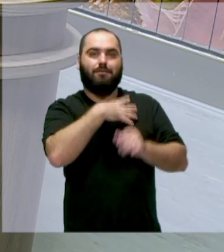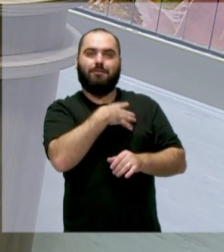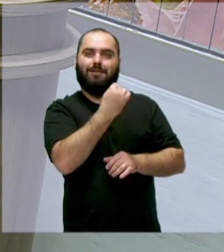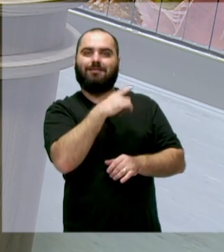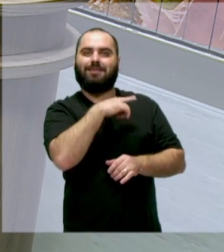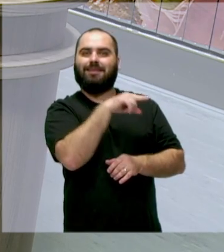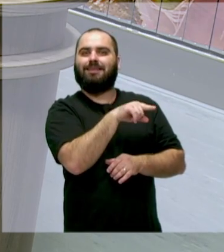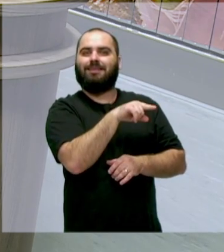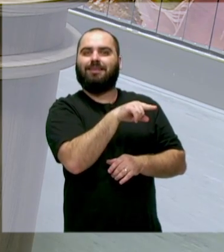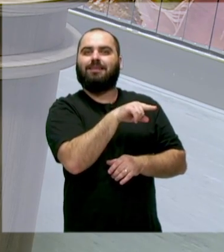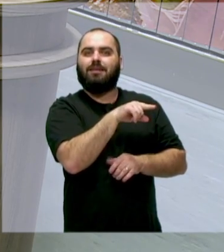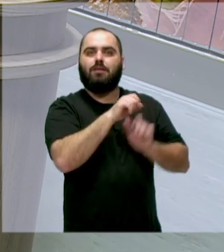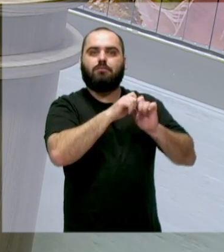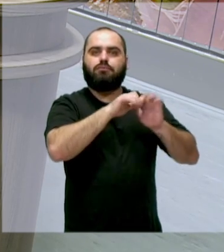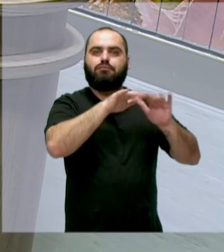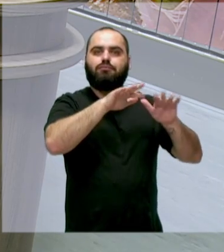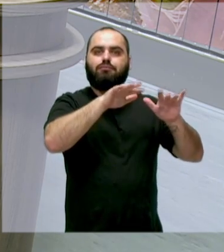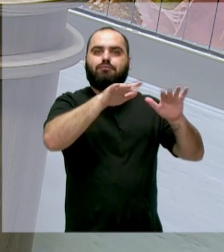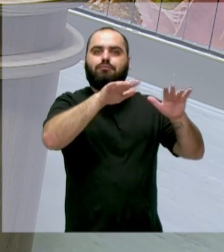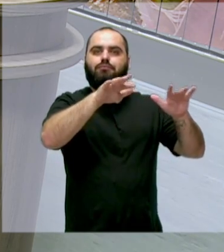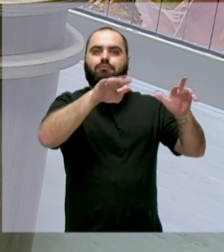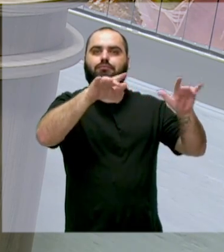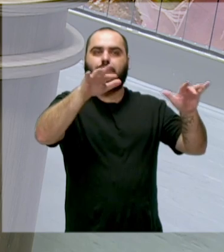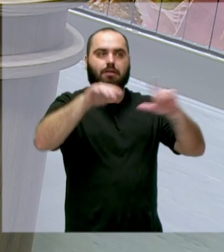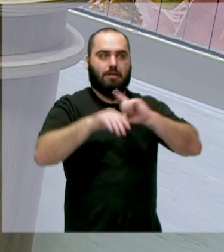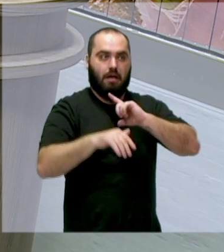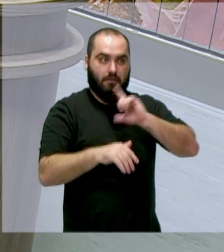que se prolifere.